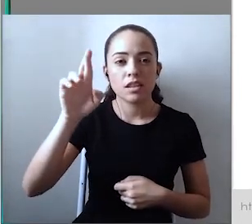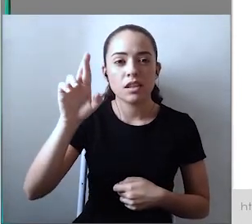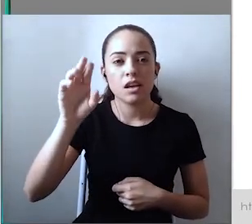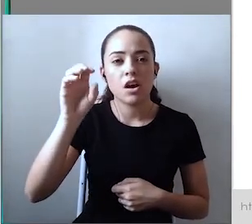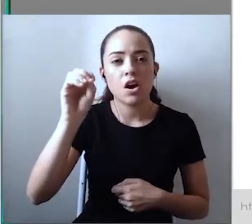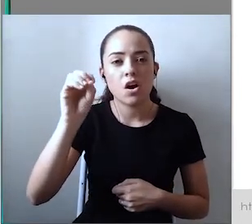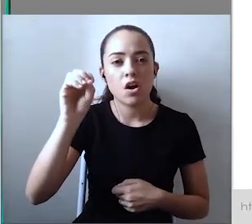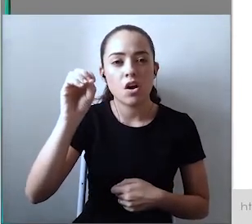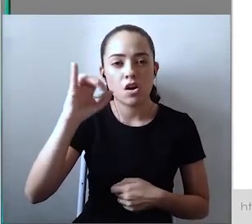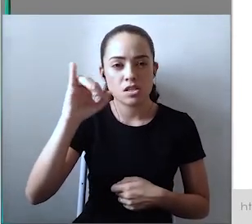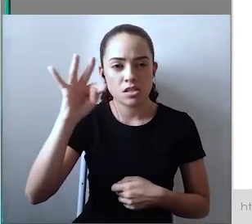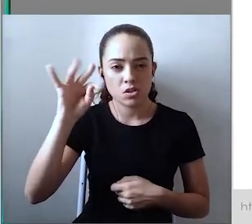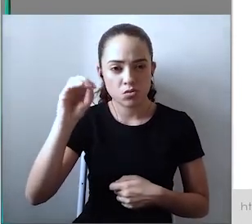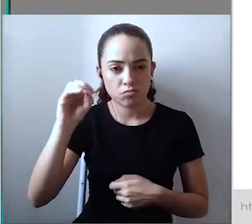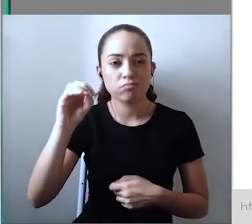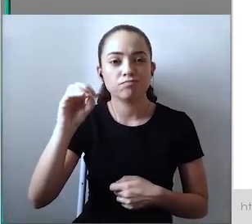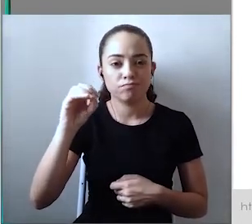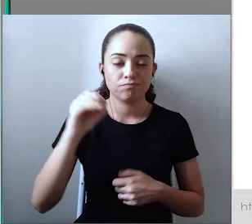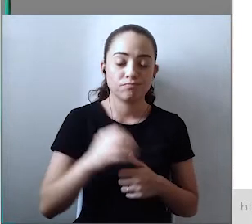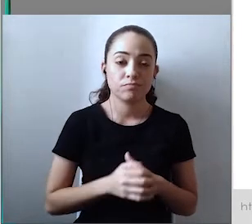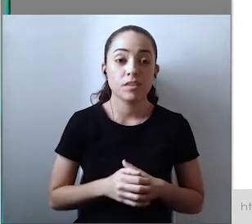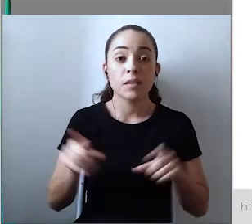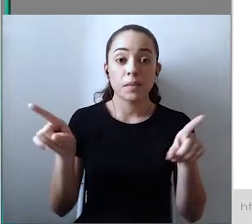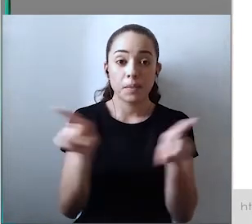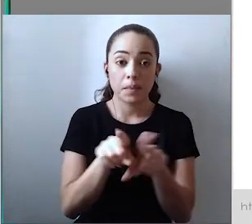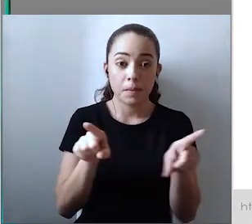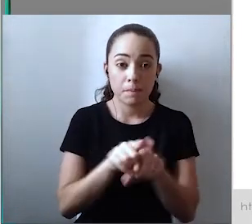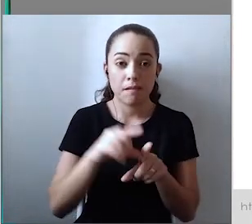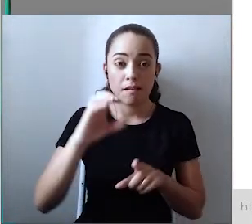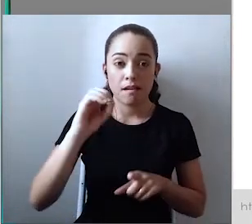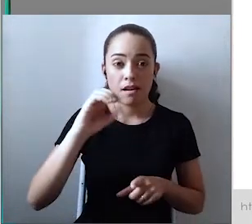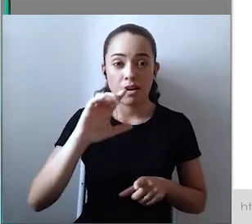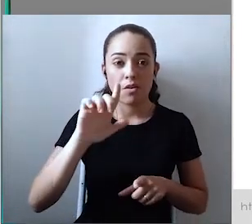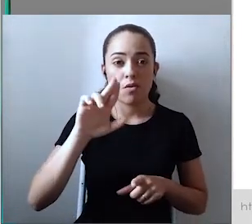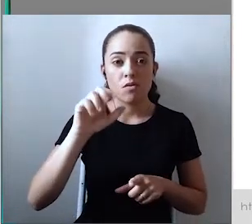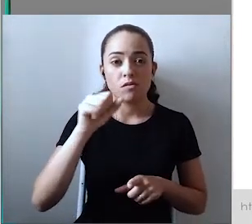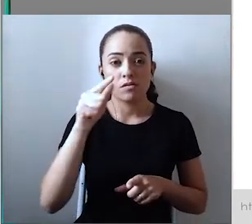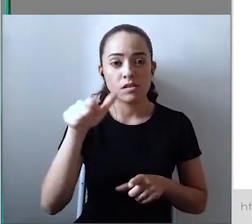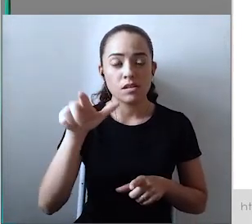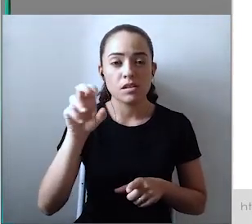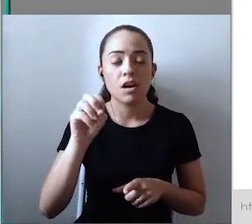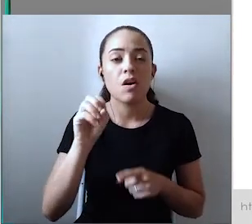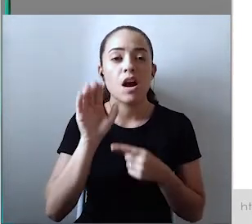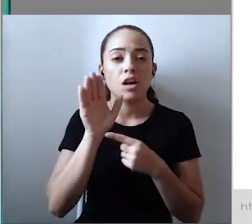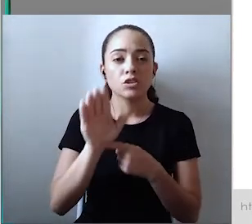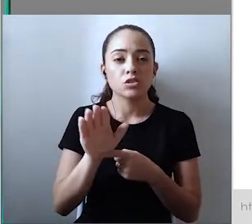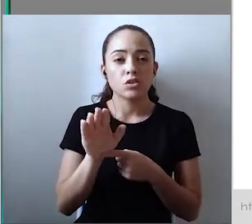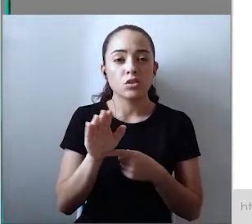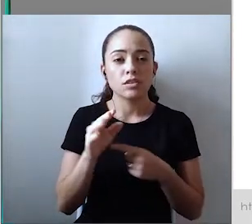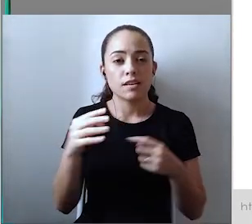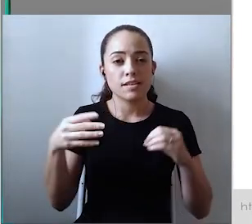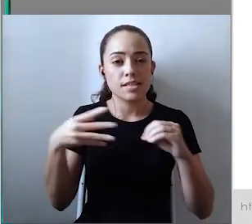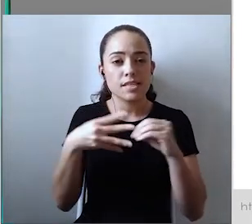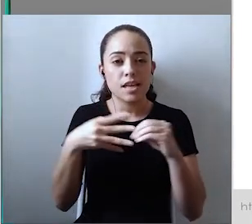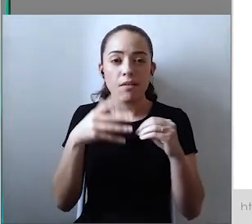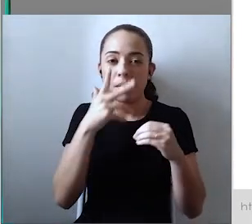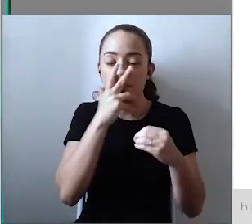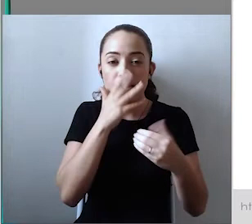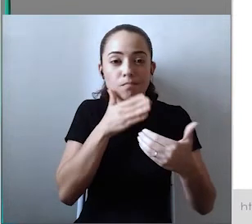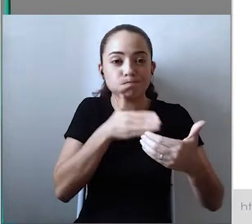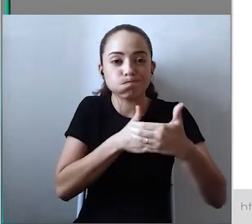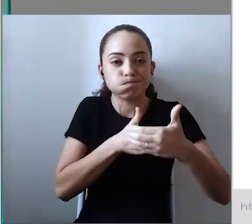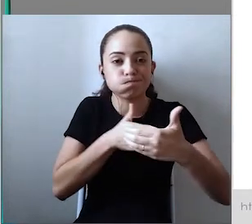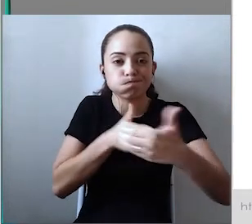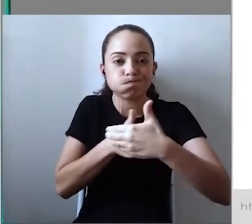a um processo mais seletivo. A junção de oclusão mantém a polaridade celular, pois forma uma barreira física